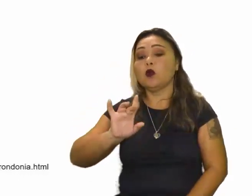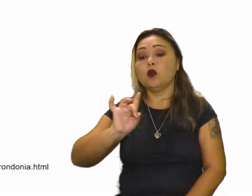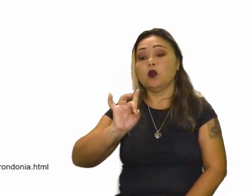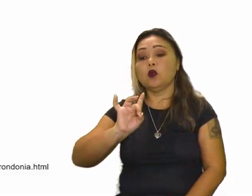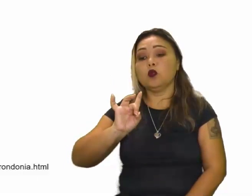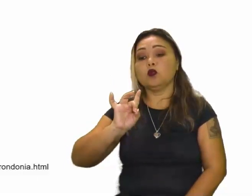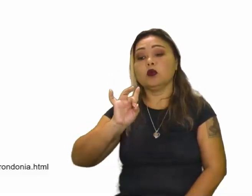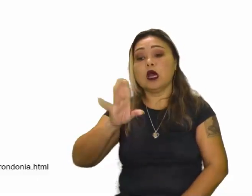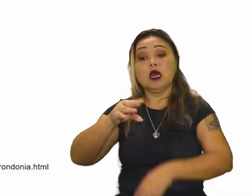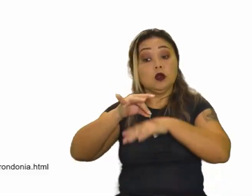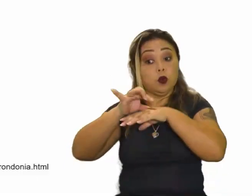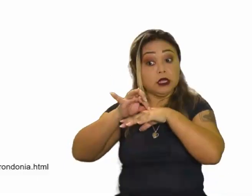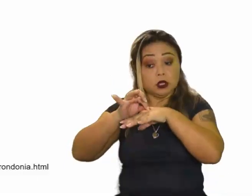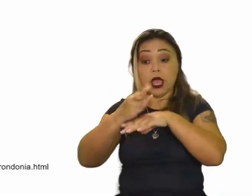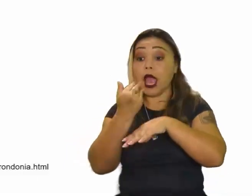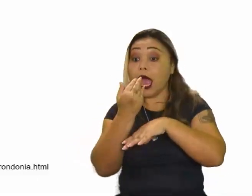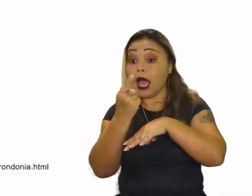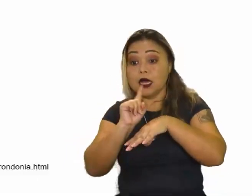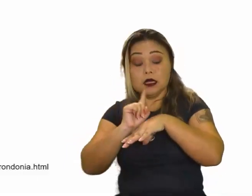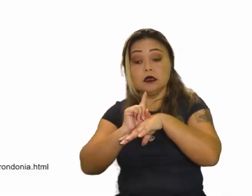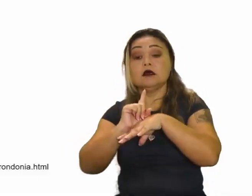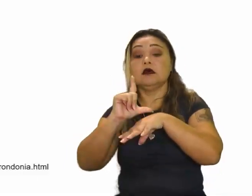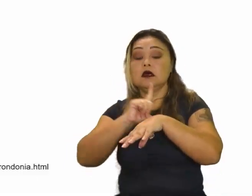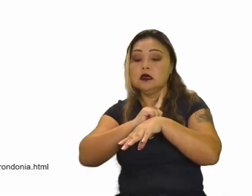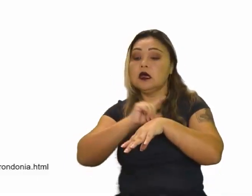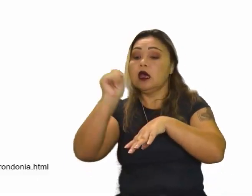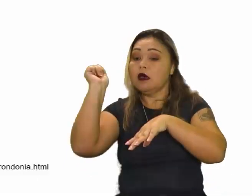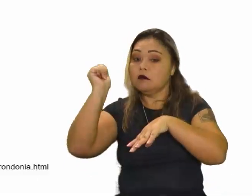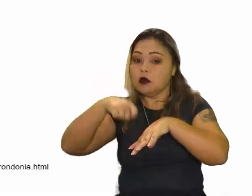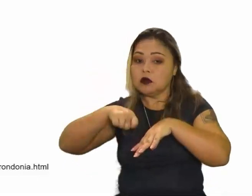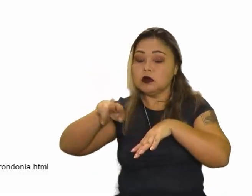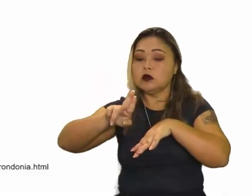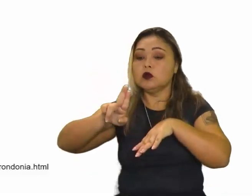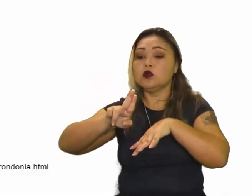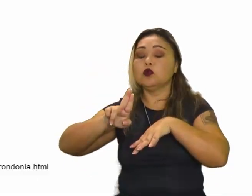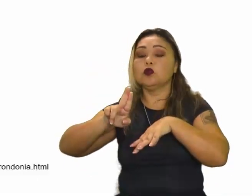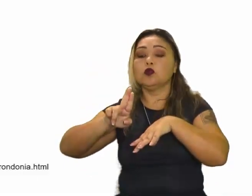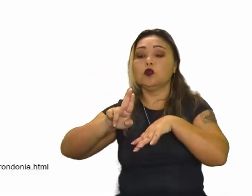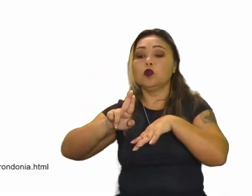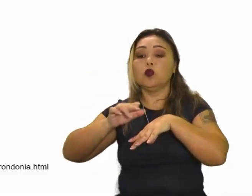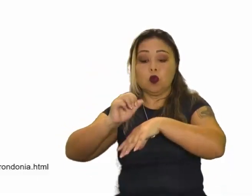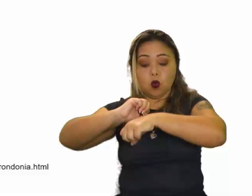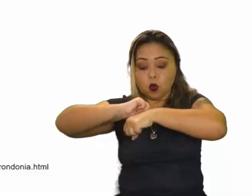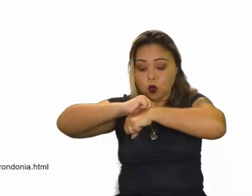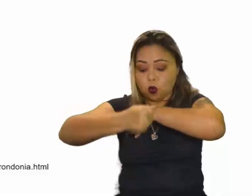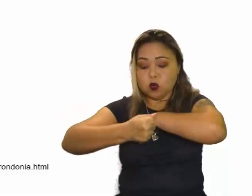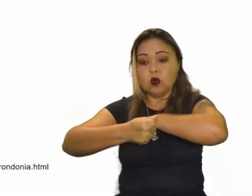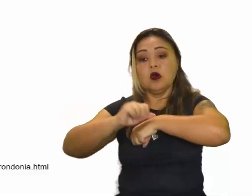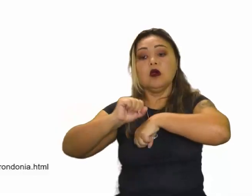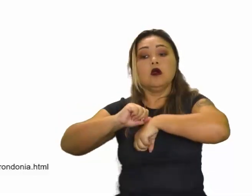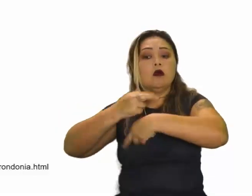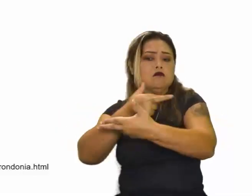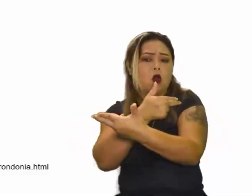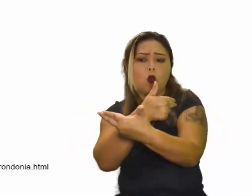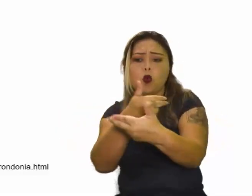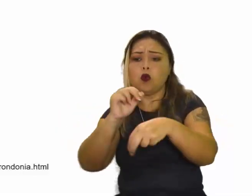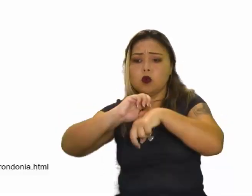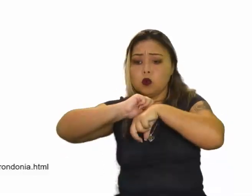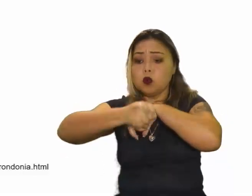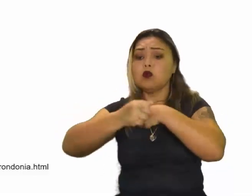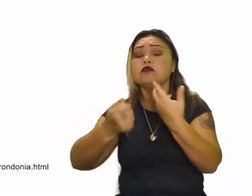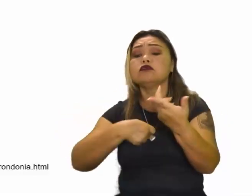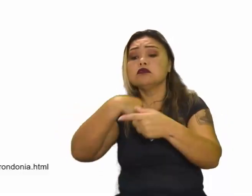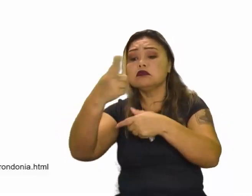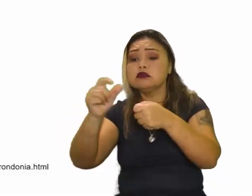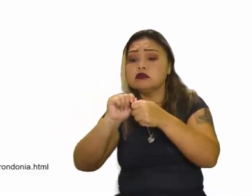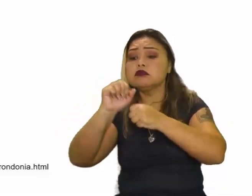só produção de carne. A rã também tem a viabilidade de produção do couro, fabricação para a